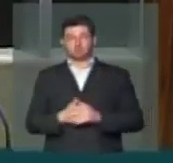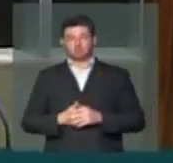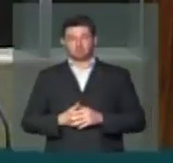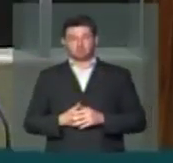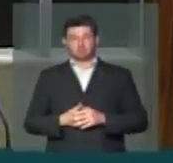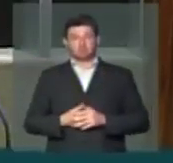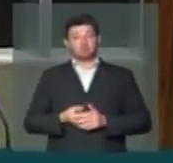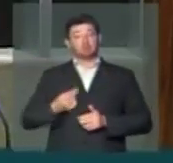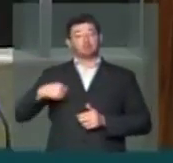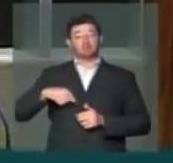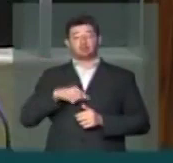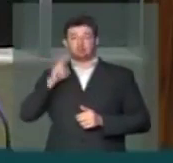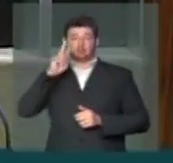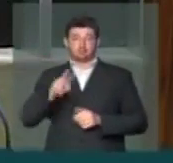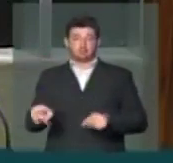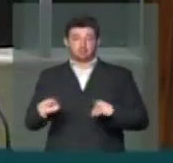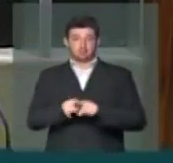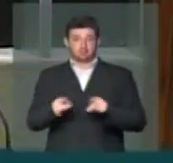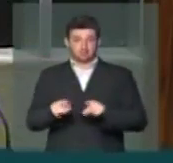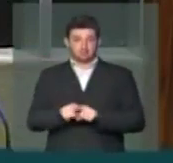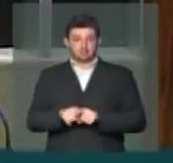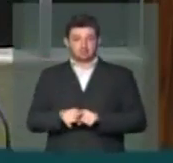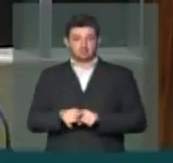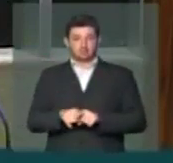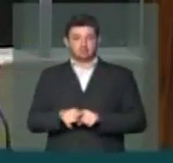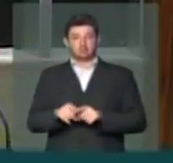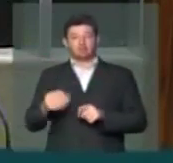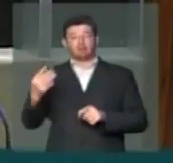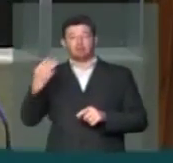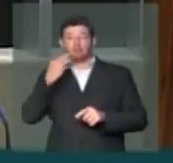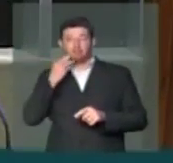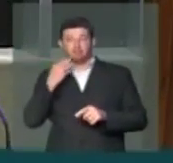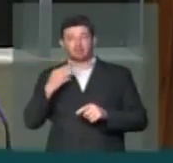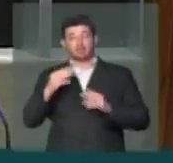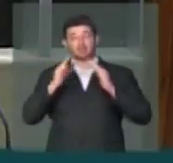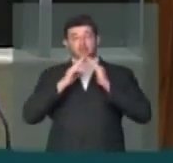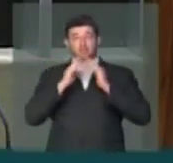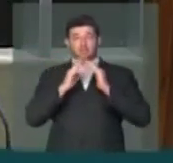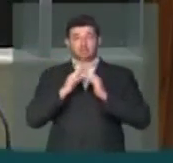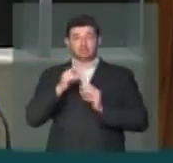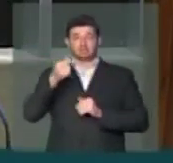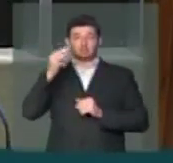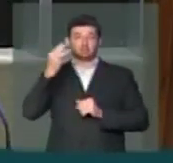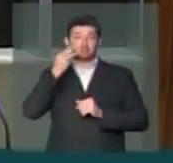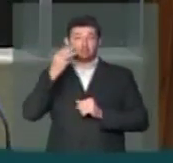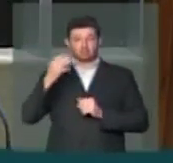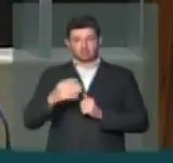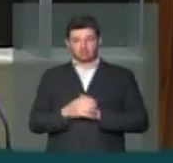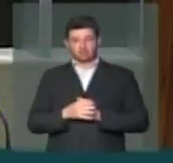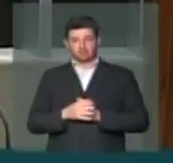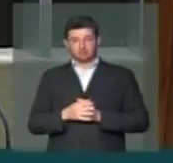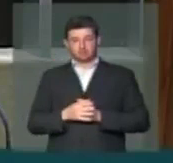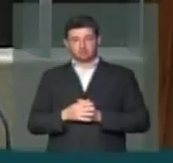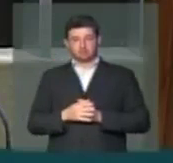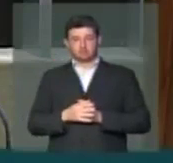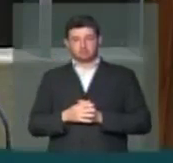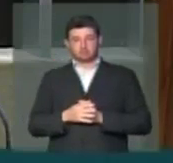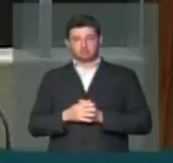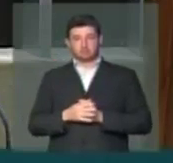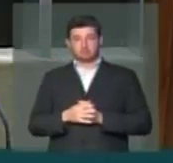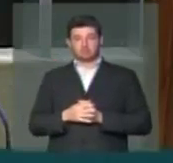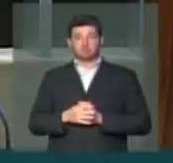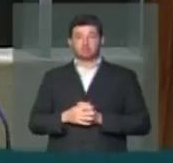Nós temos também ainda deficiência de moradias, que chega a quase 7 milhões